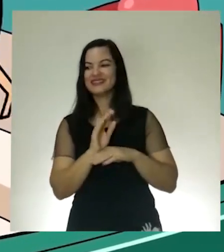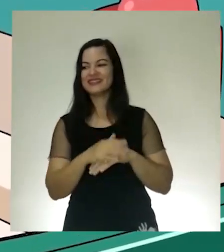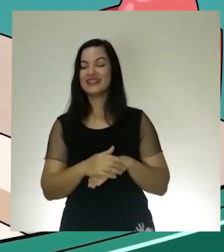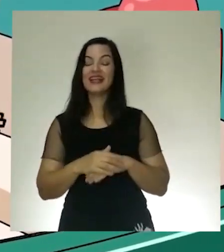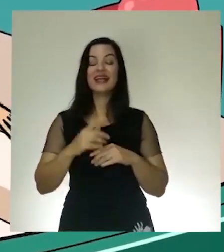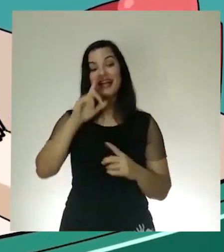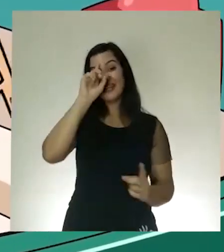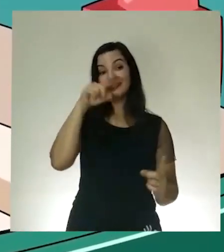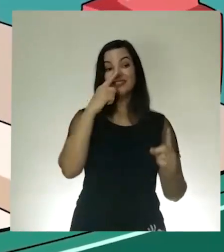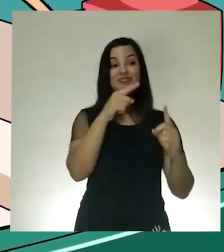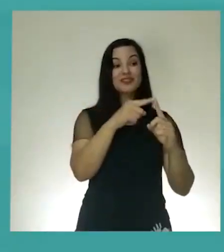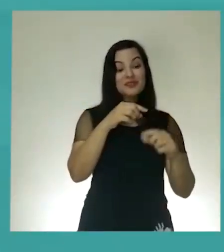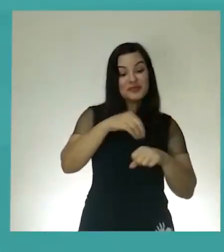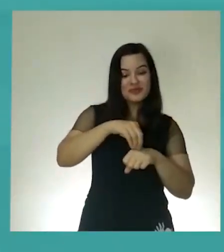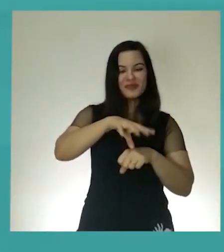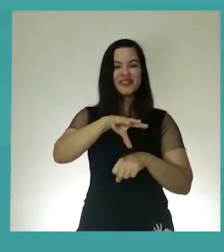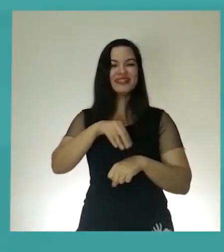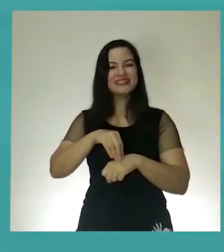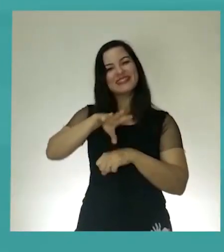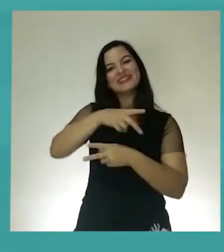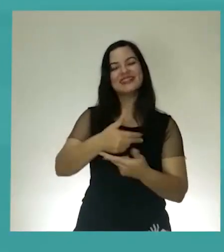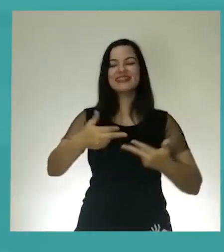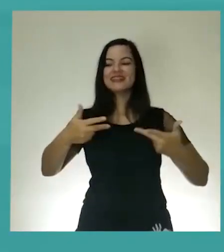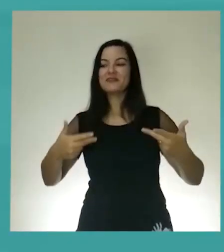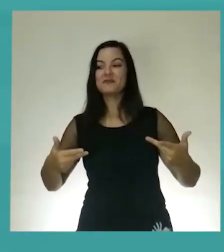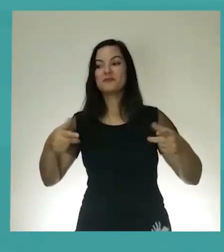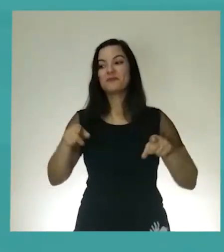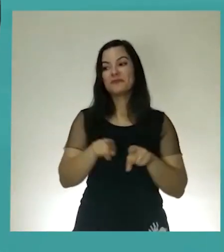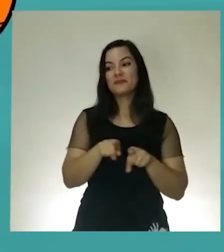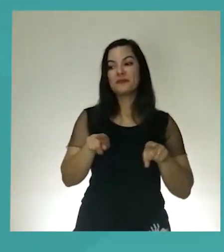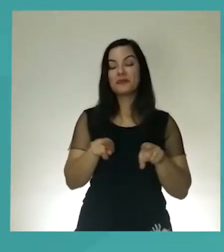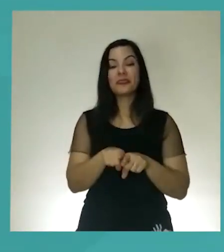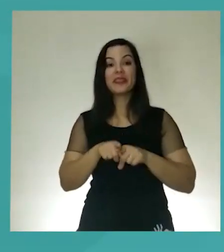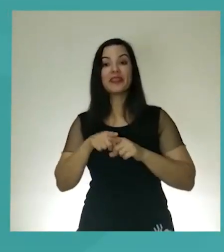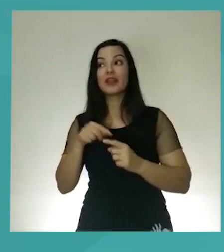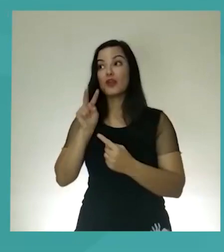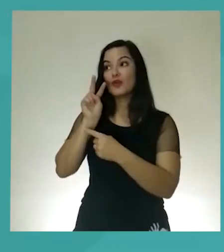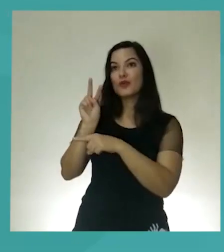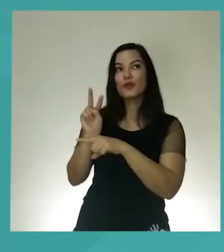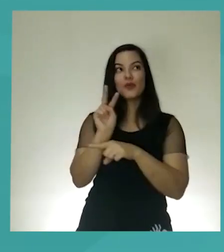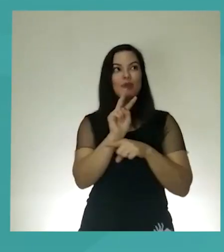A decifrar as pistas e preservar a